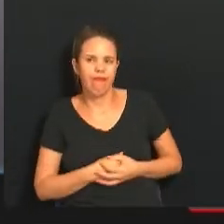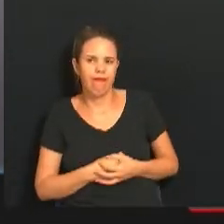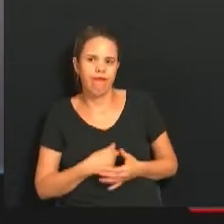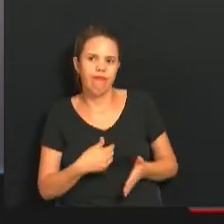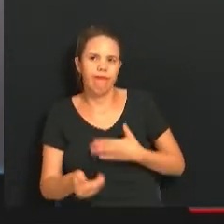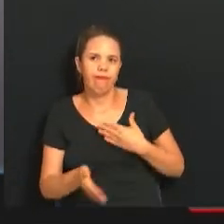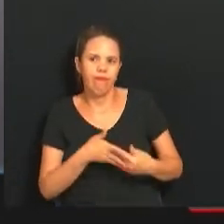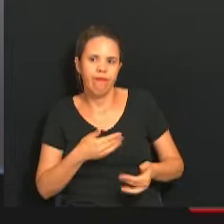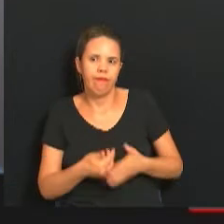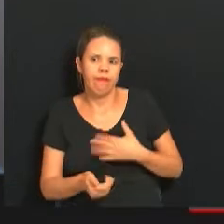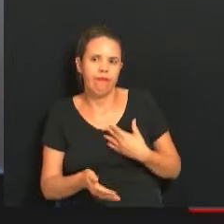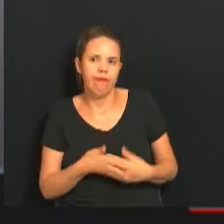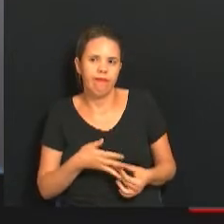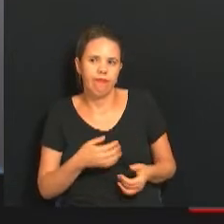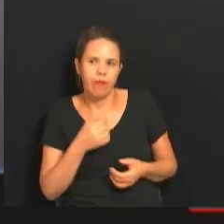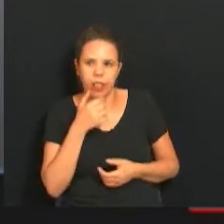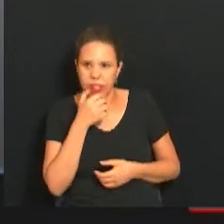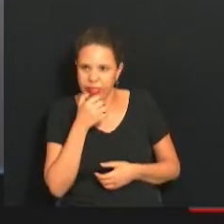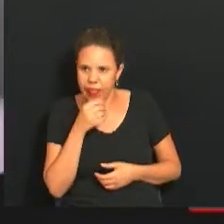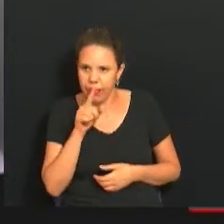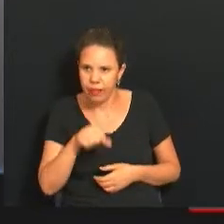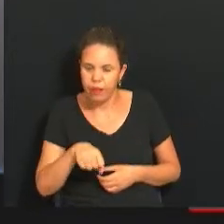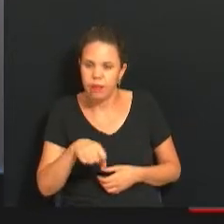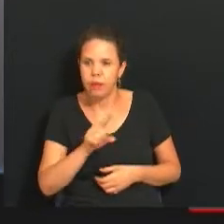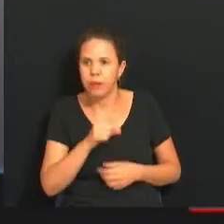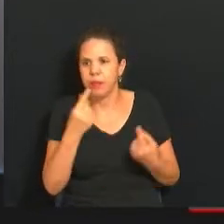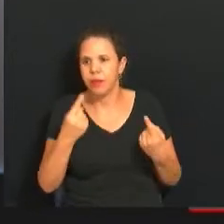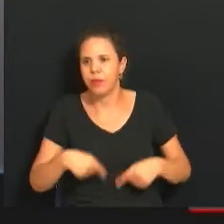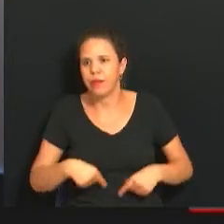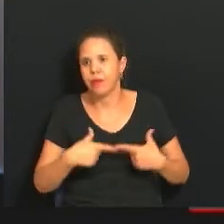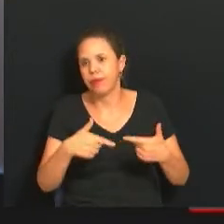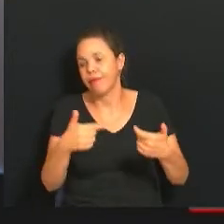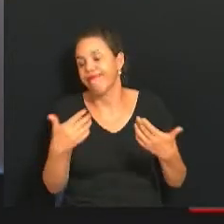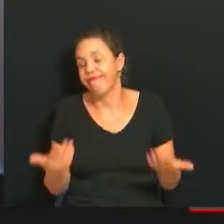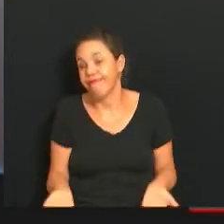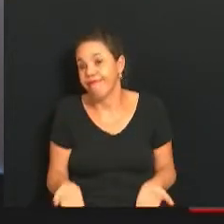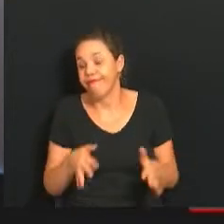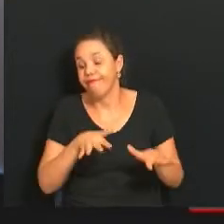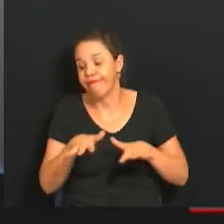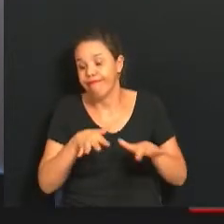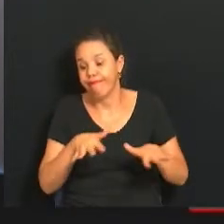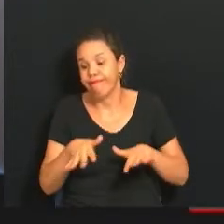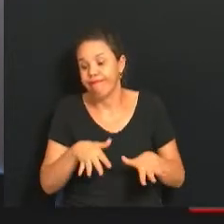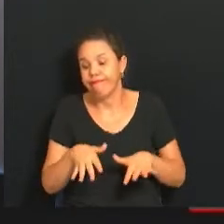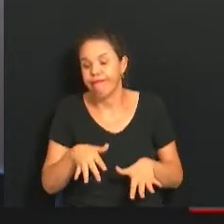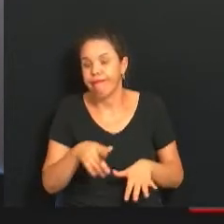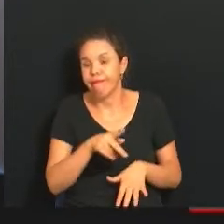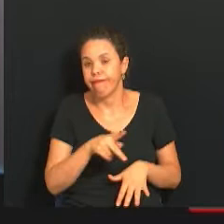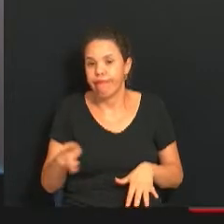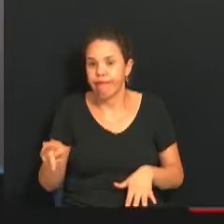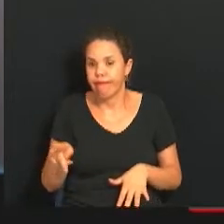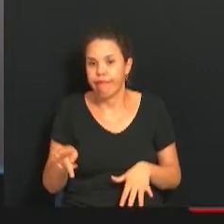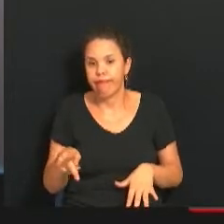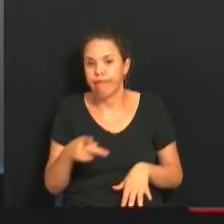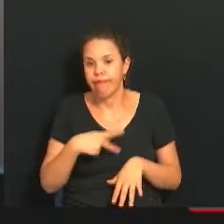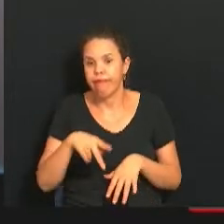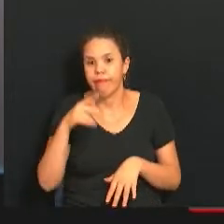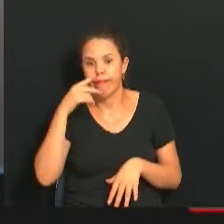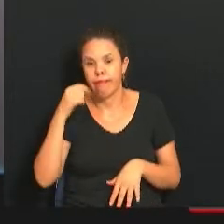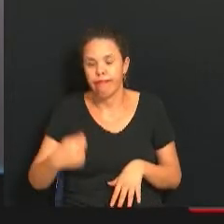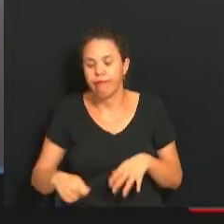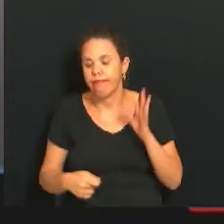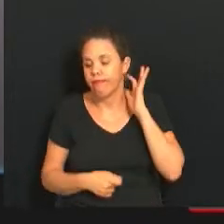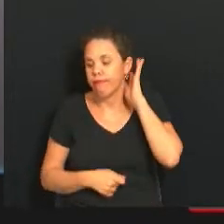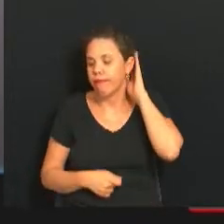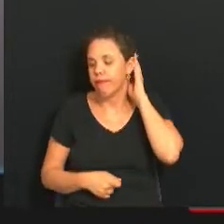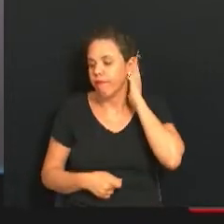de serem a favor ou contra essa movimentação do Putin com relação à Ucrânia. Então, as sanções,